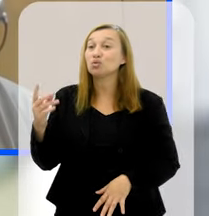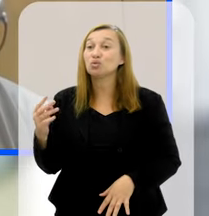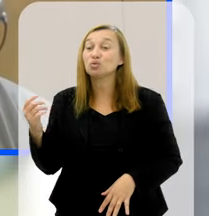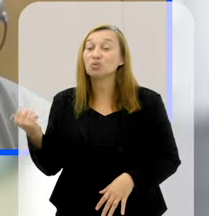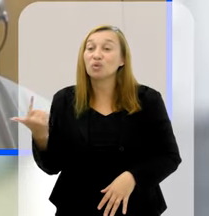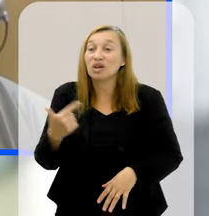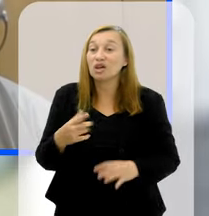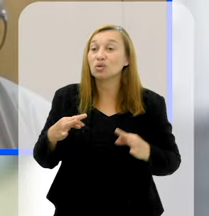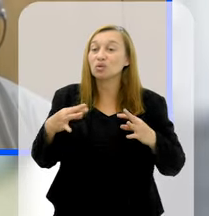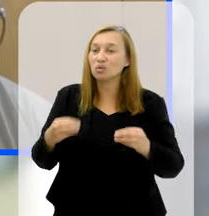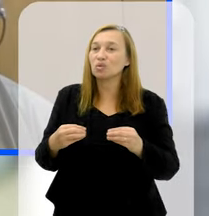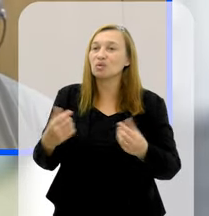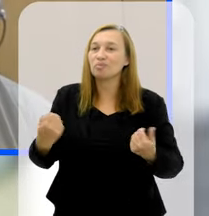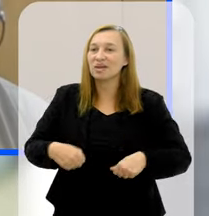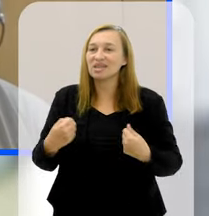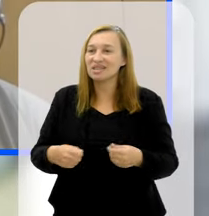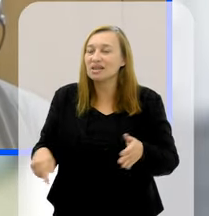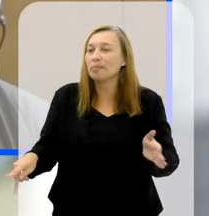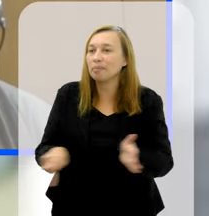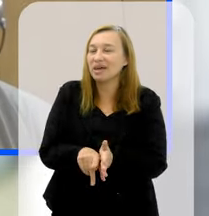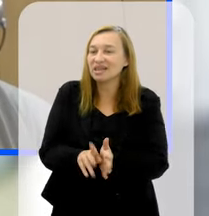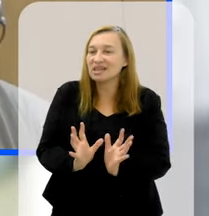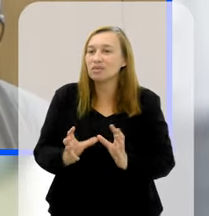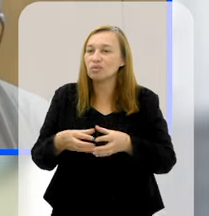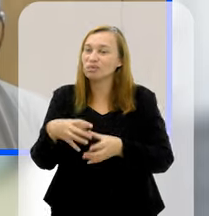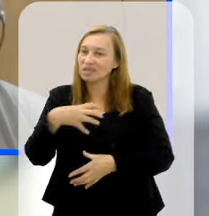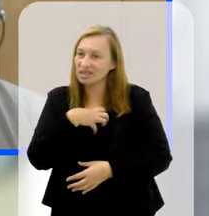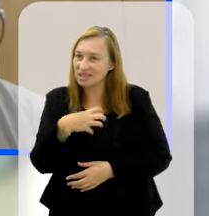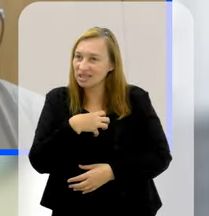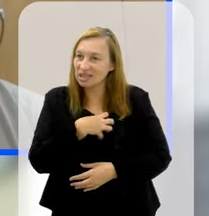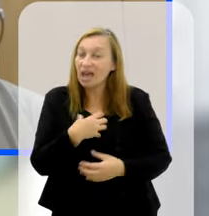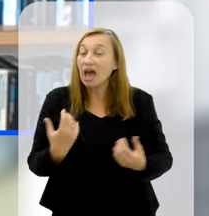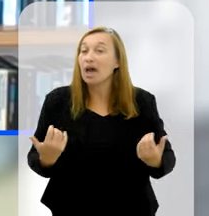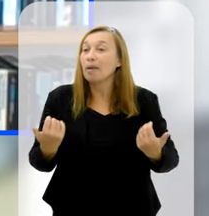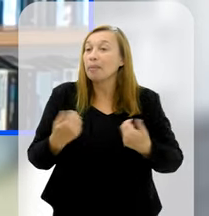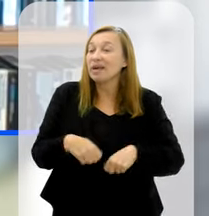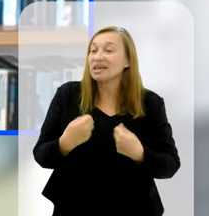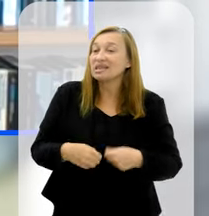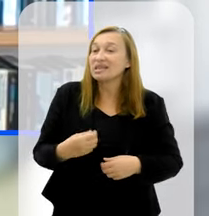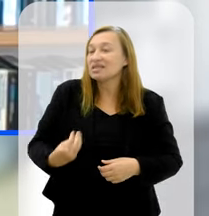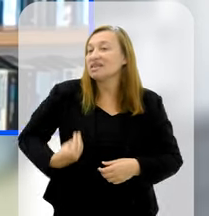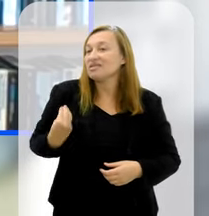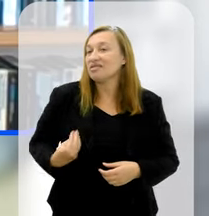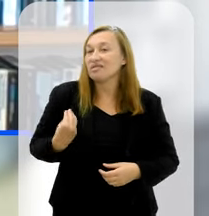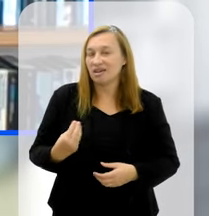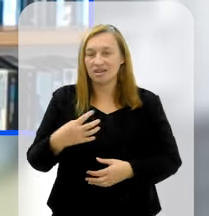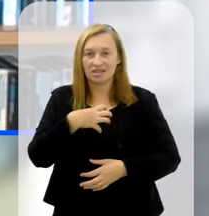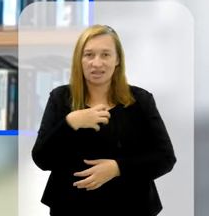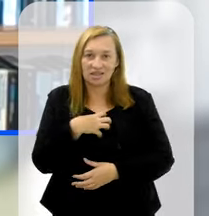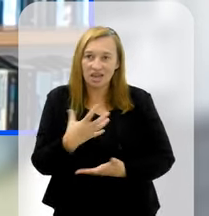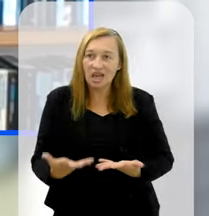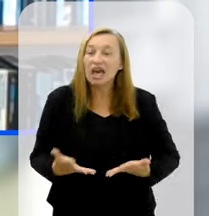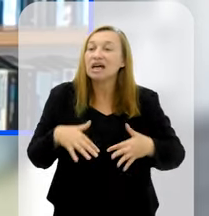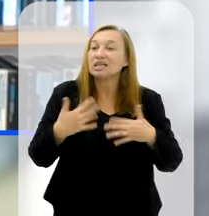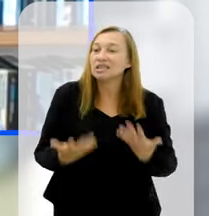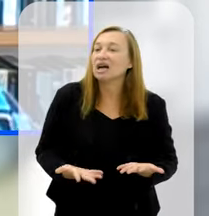do que útil, a gente precisa se sentir pertencente a um grupo social. A gente precisa se sentir visível. Então,